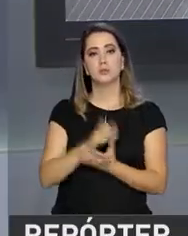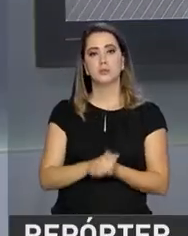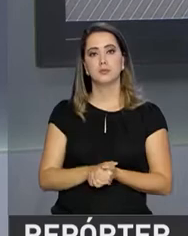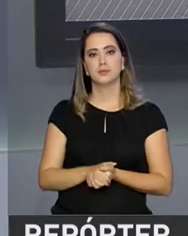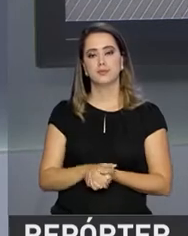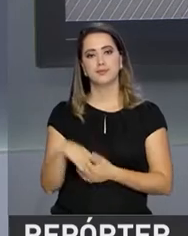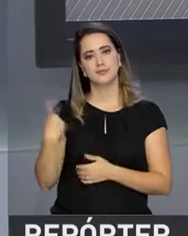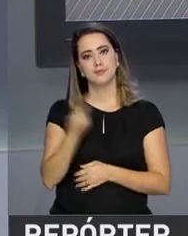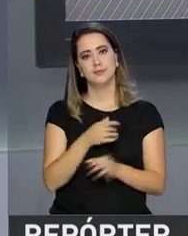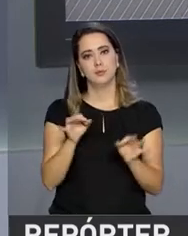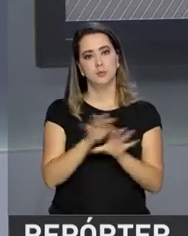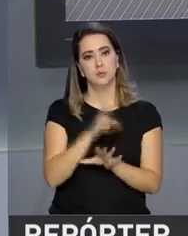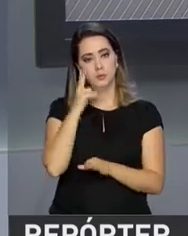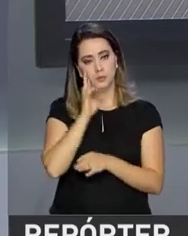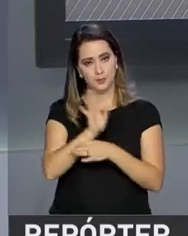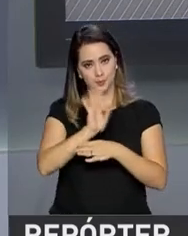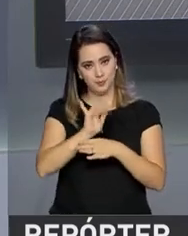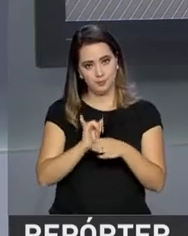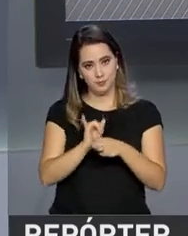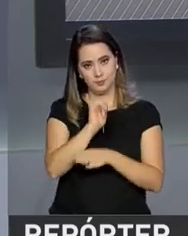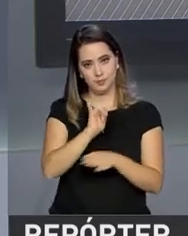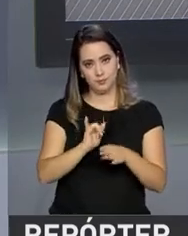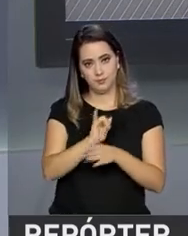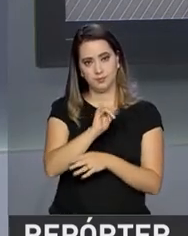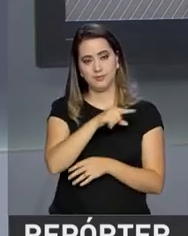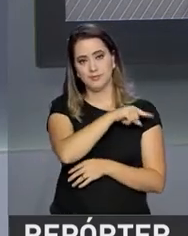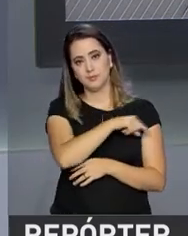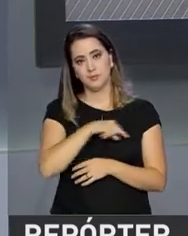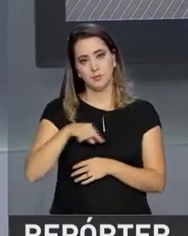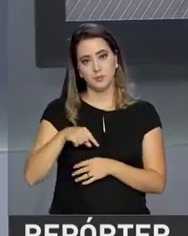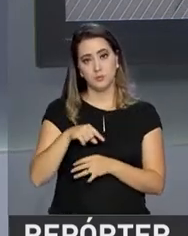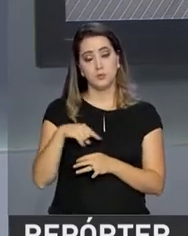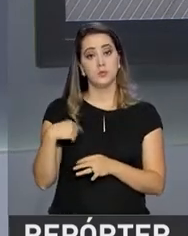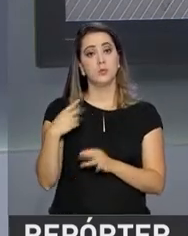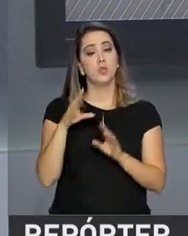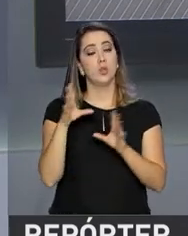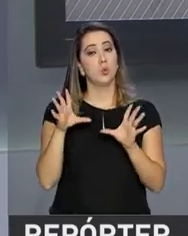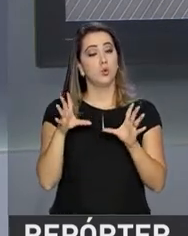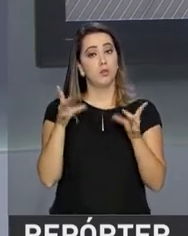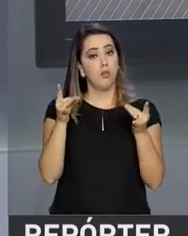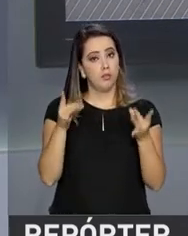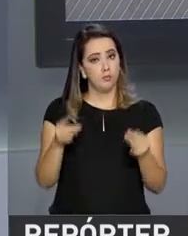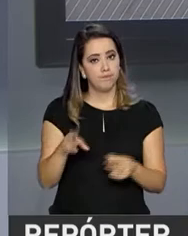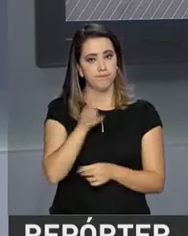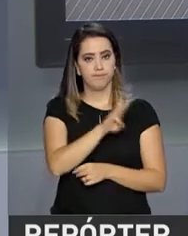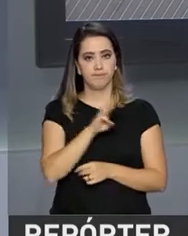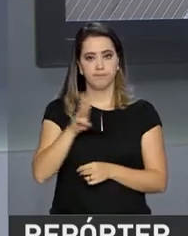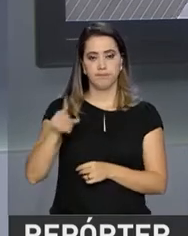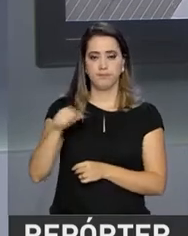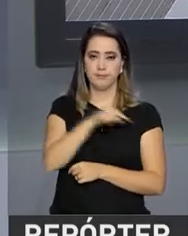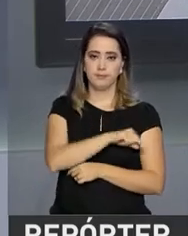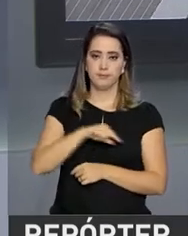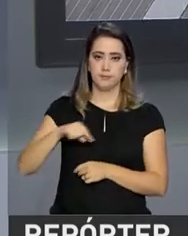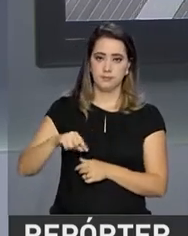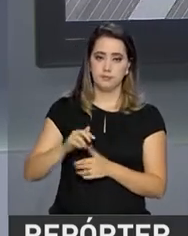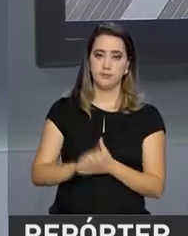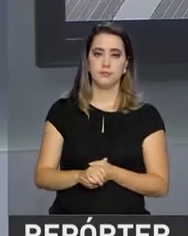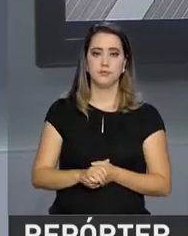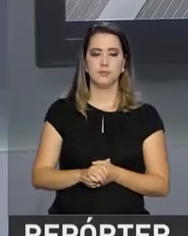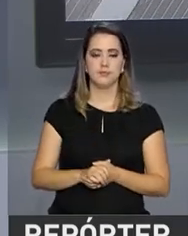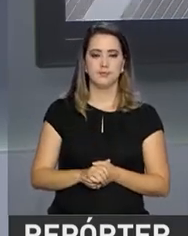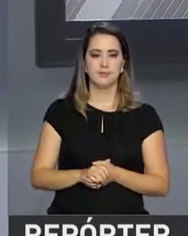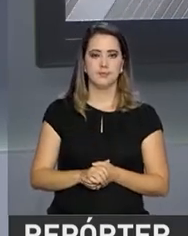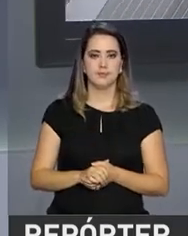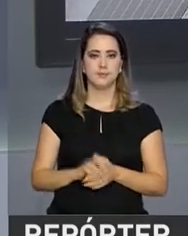nós ficamos por aqui você pode rever as reportagens no youtube e toda nossa programação também está na página da nbr na